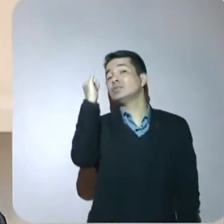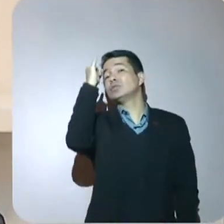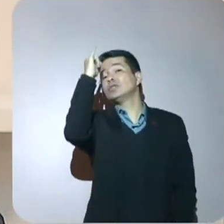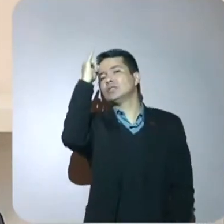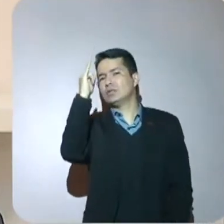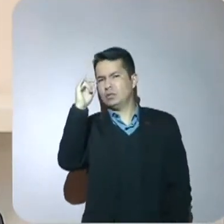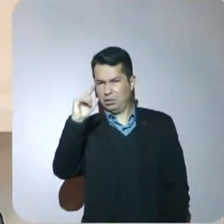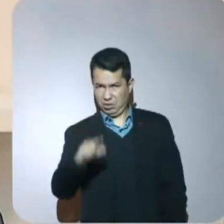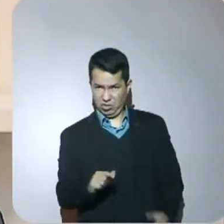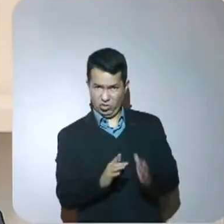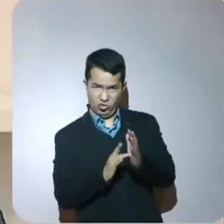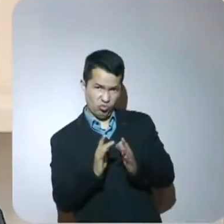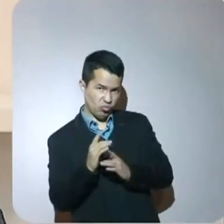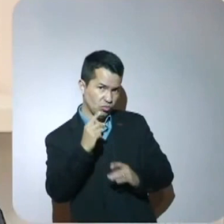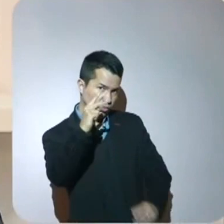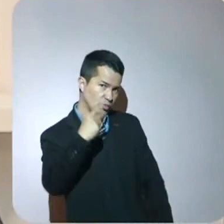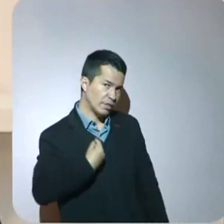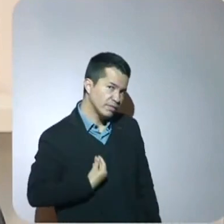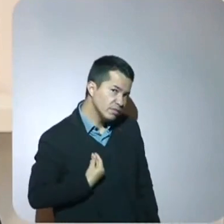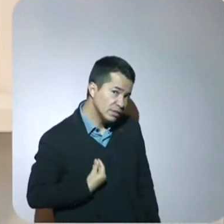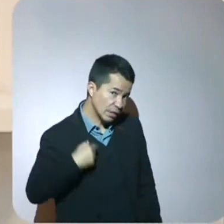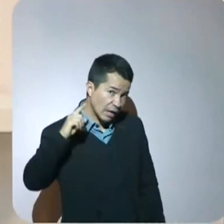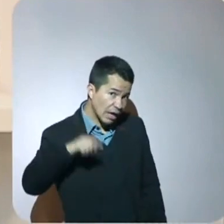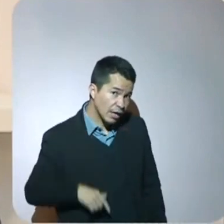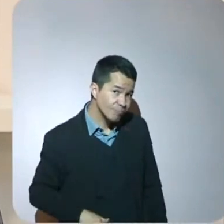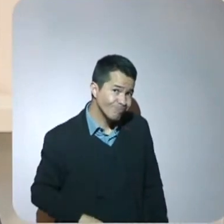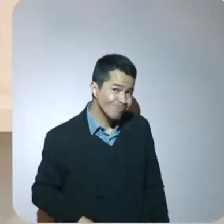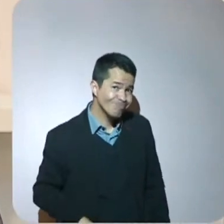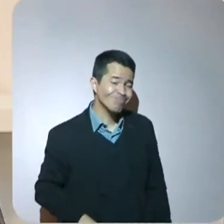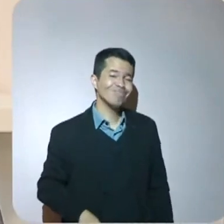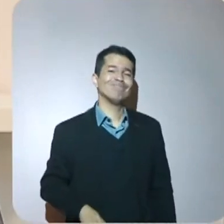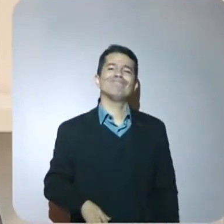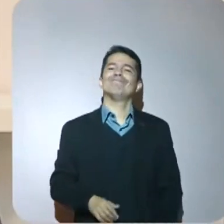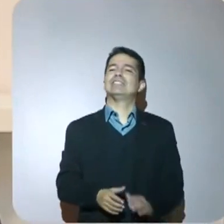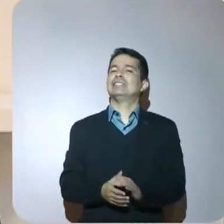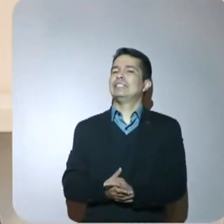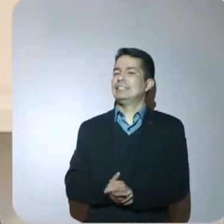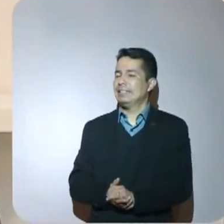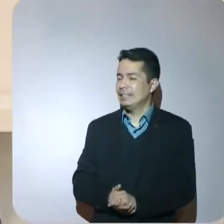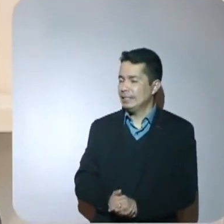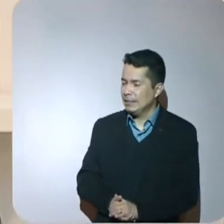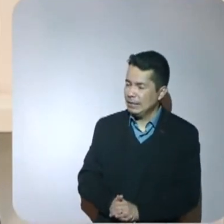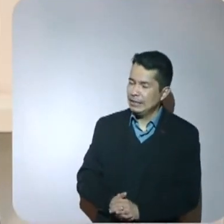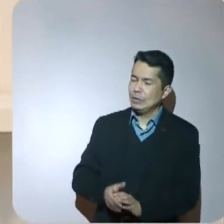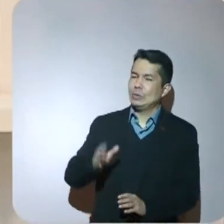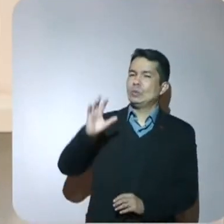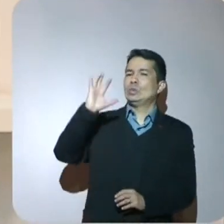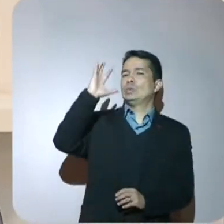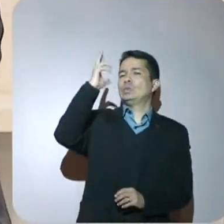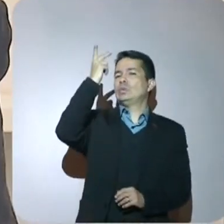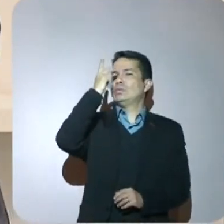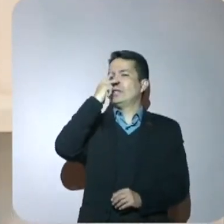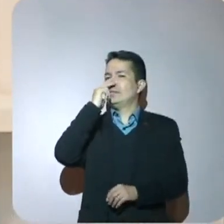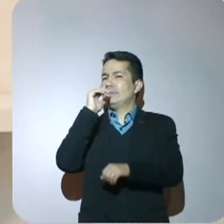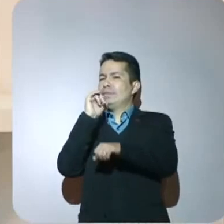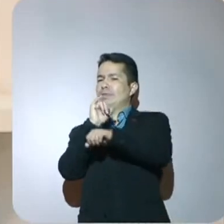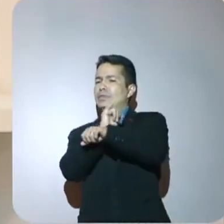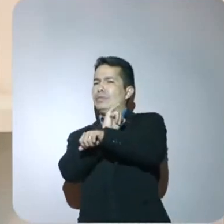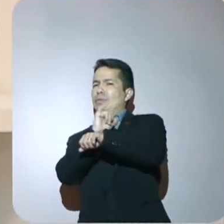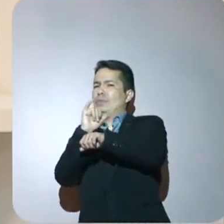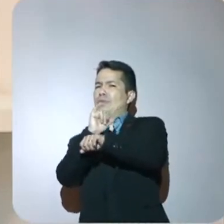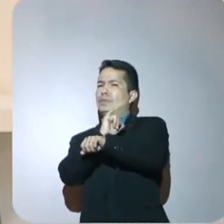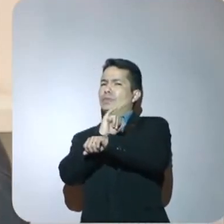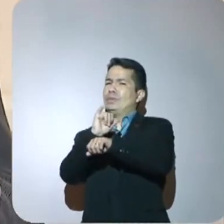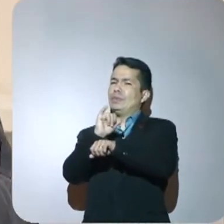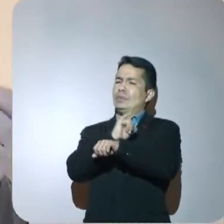na sua vida? Você percebe como é sutil esse movimento dentro da vida da gente? Será que a